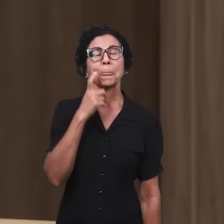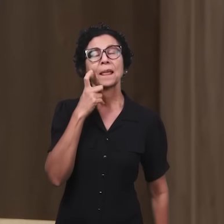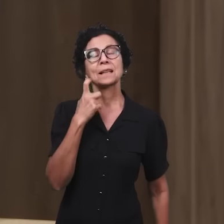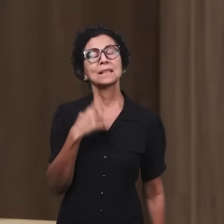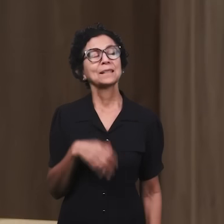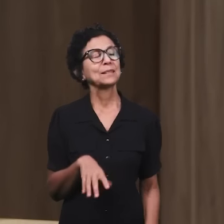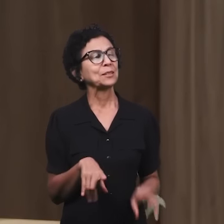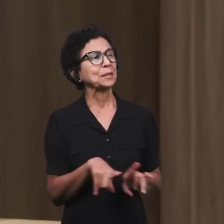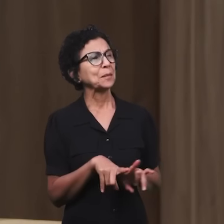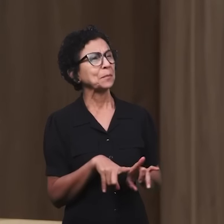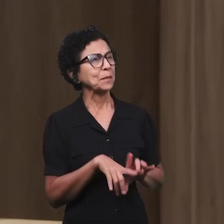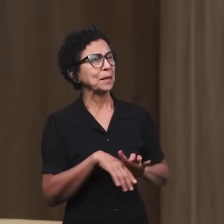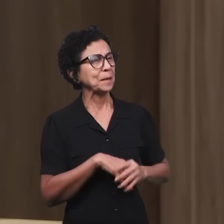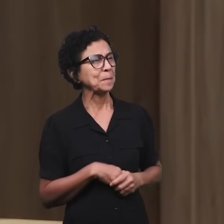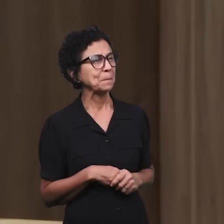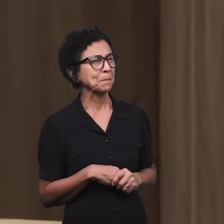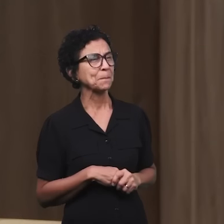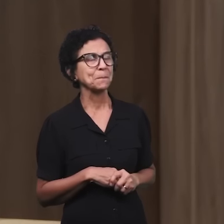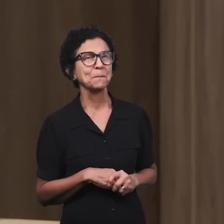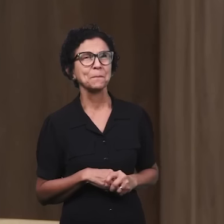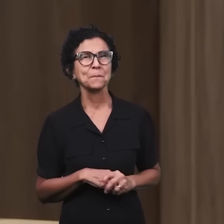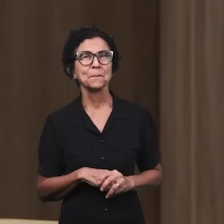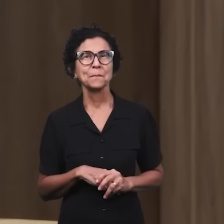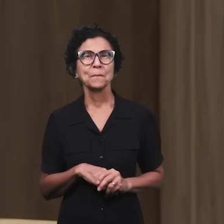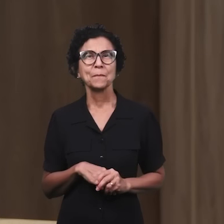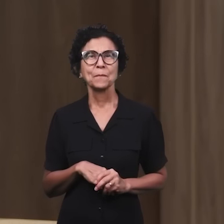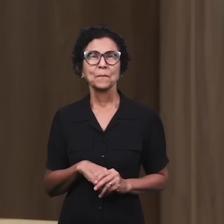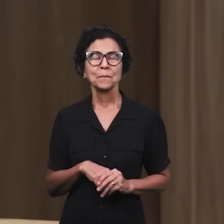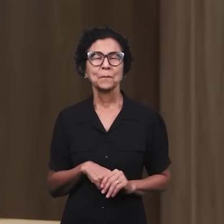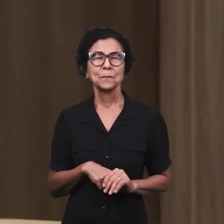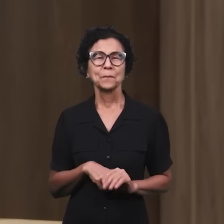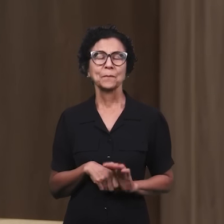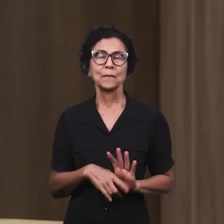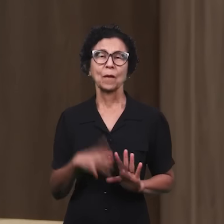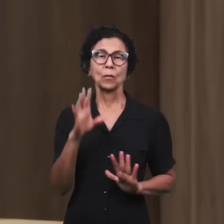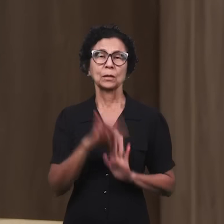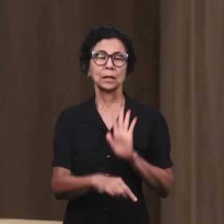Douglas? Ali antecipou-se o encontro do Calvário.